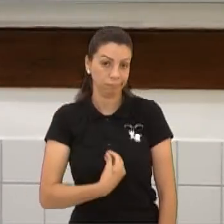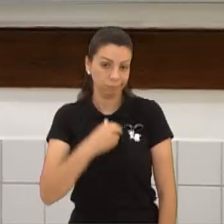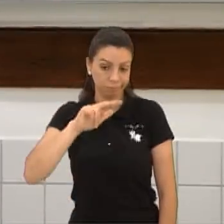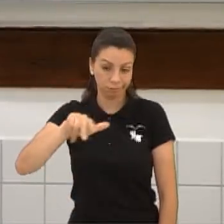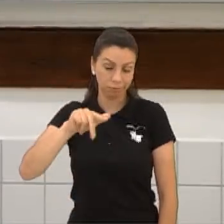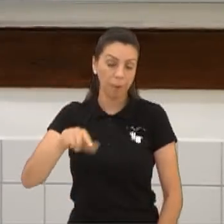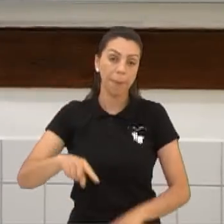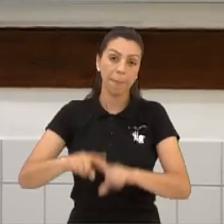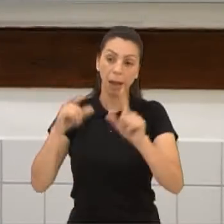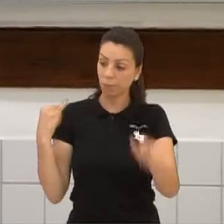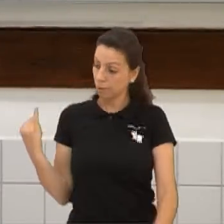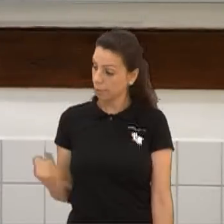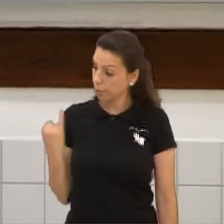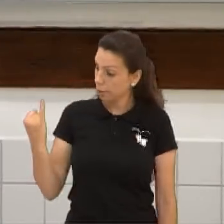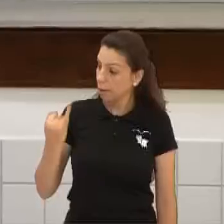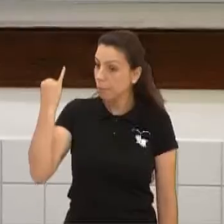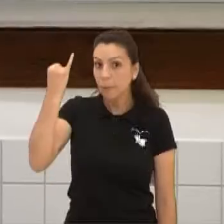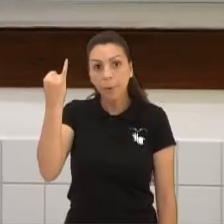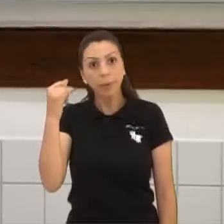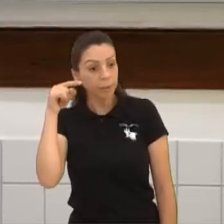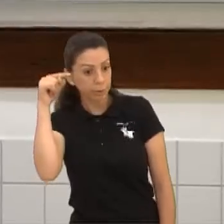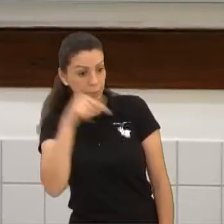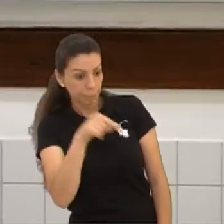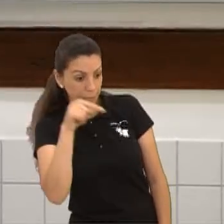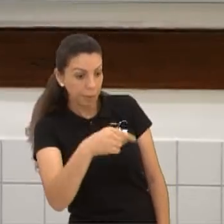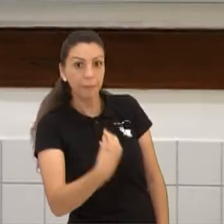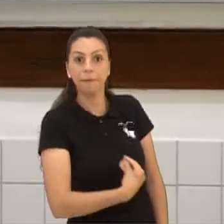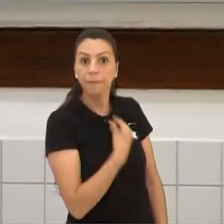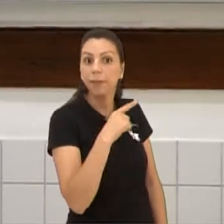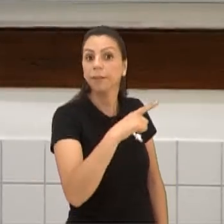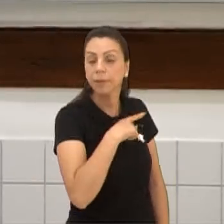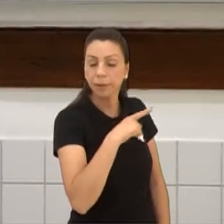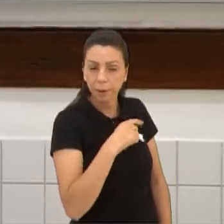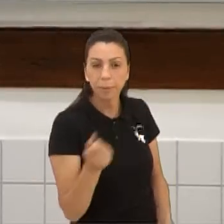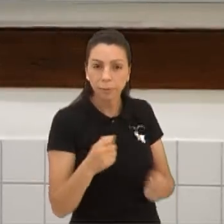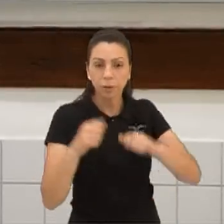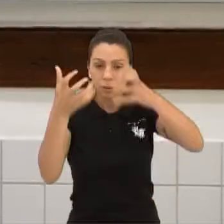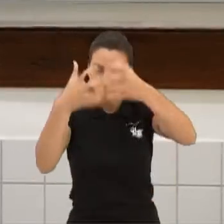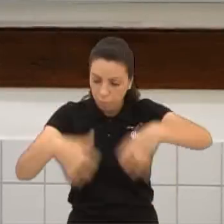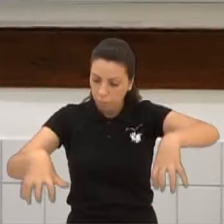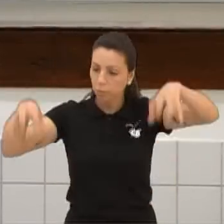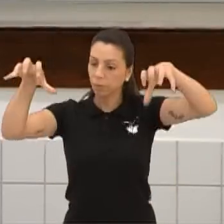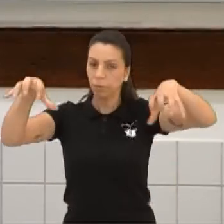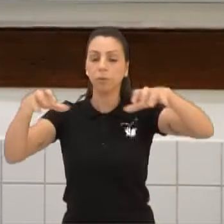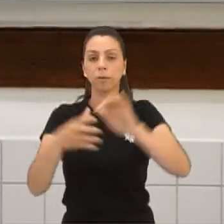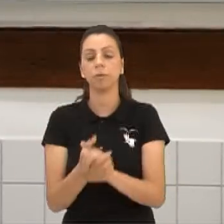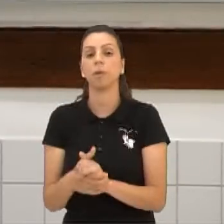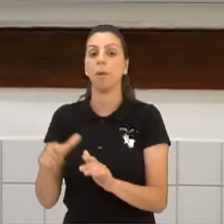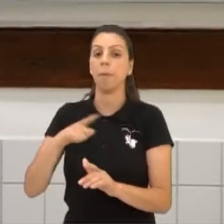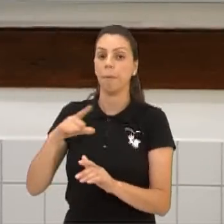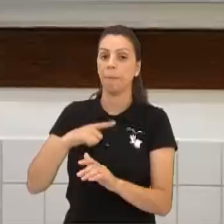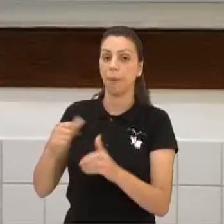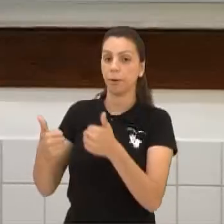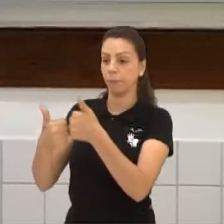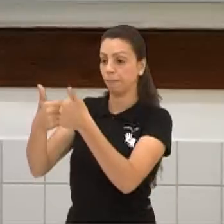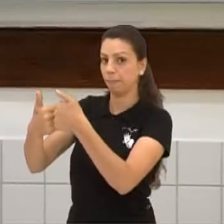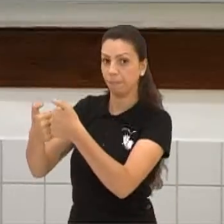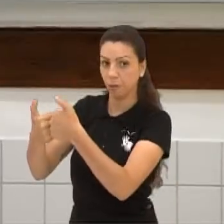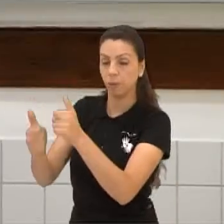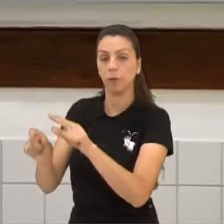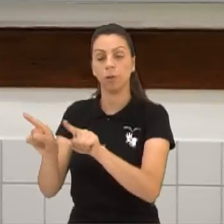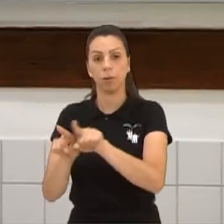são fundamentais para aqueles que vivem. Nós podemos dividir esse grupo em fatores físicos e fatores